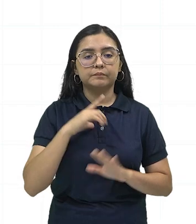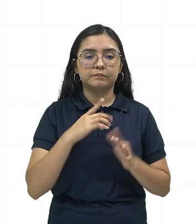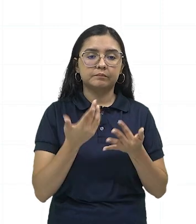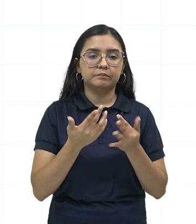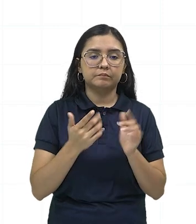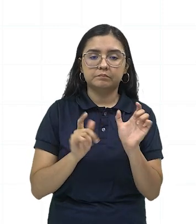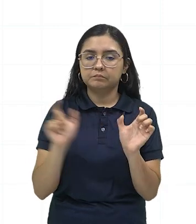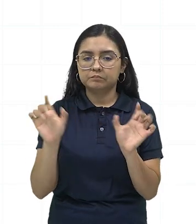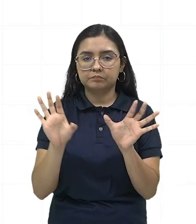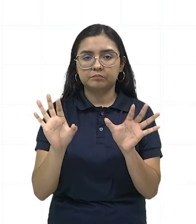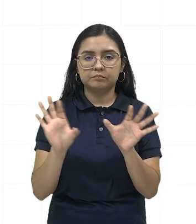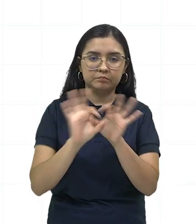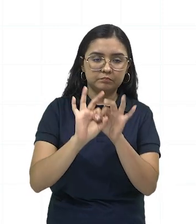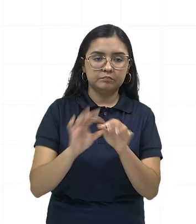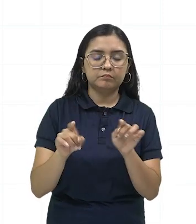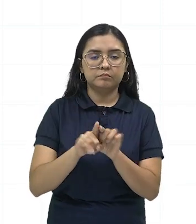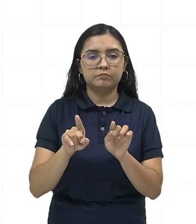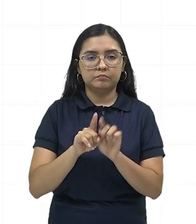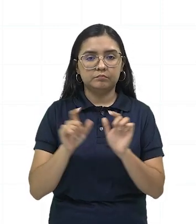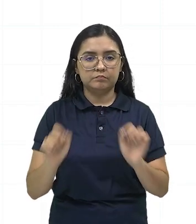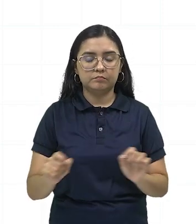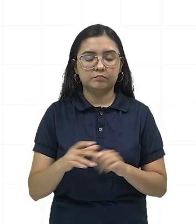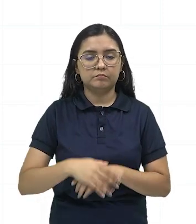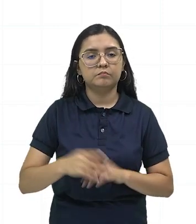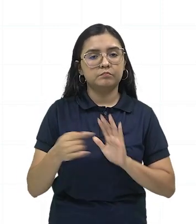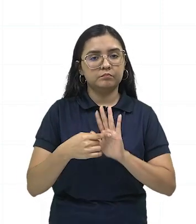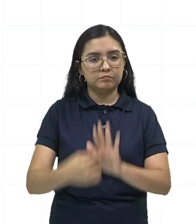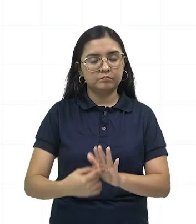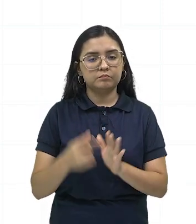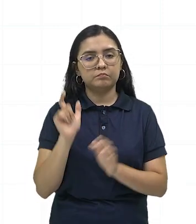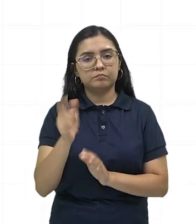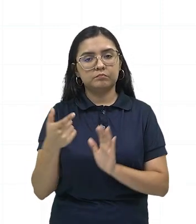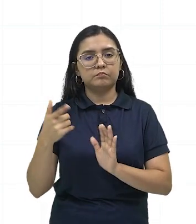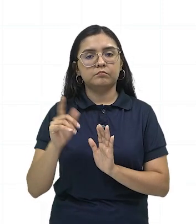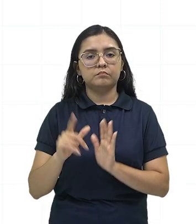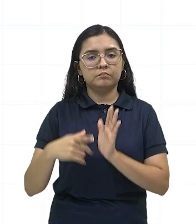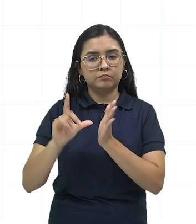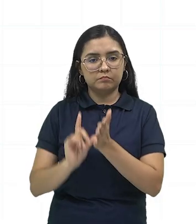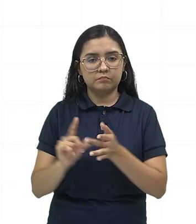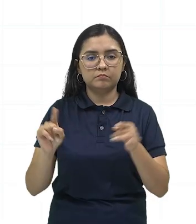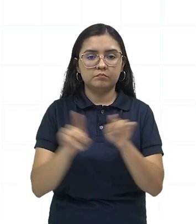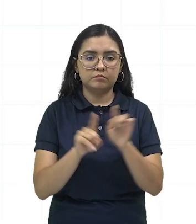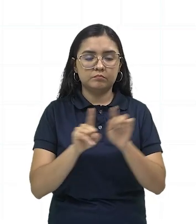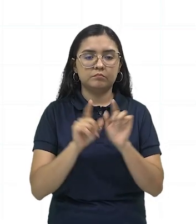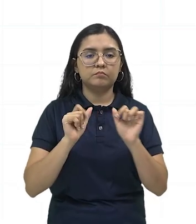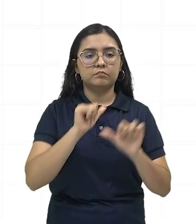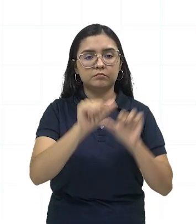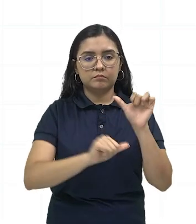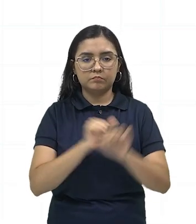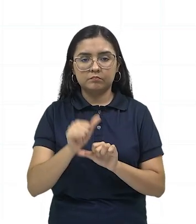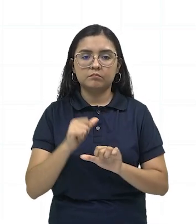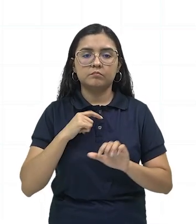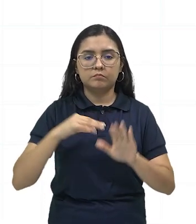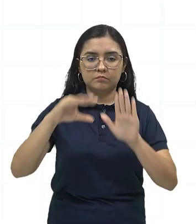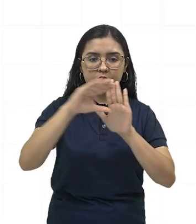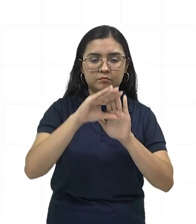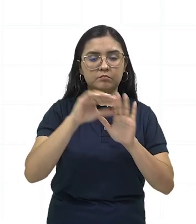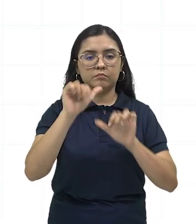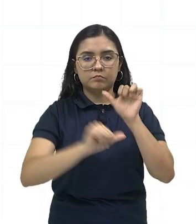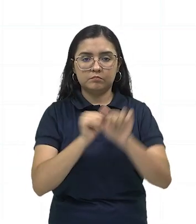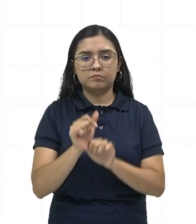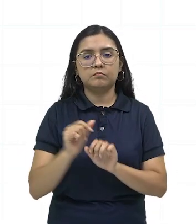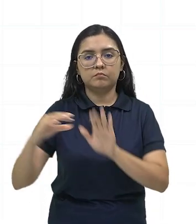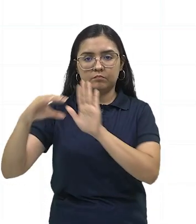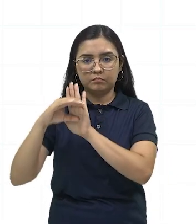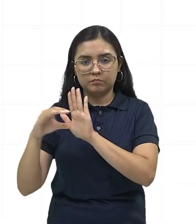texto, retomando alguma coisa que já foi dita e fazendo com que seja orgânica essa transição de um parágrafo para outro ou mesmo de